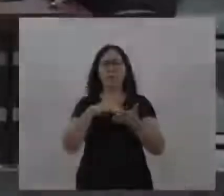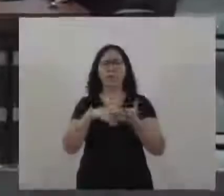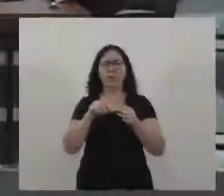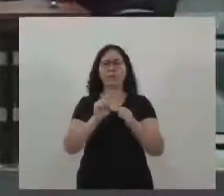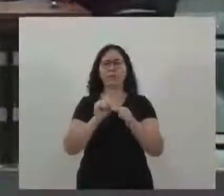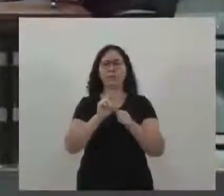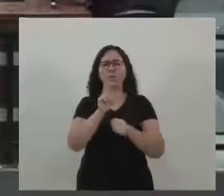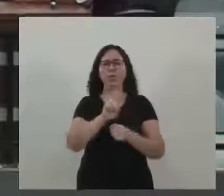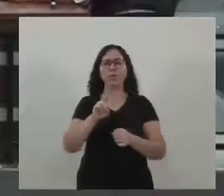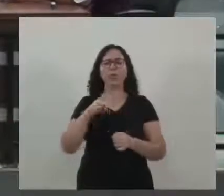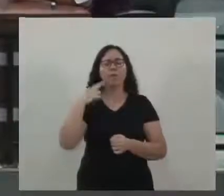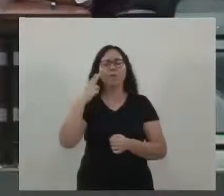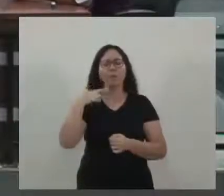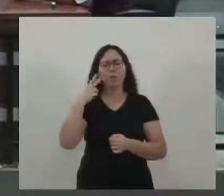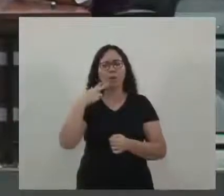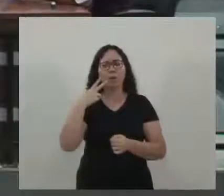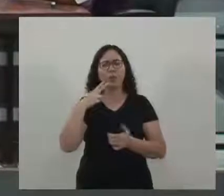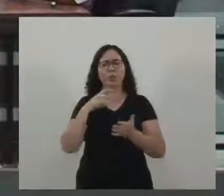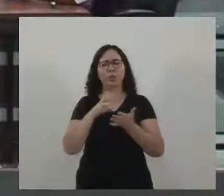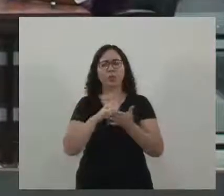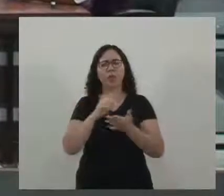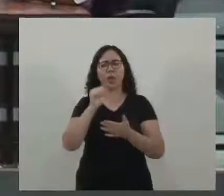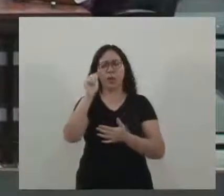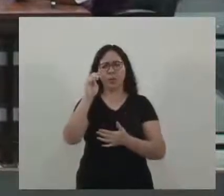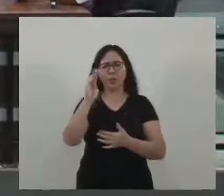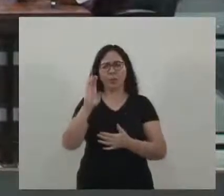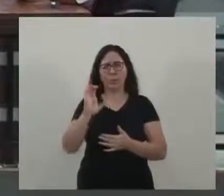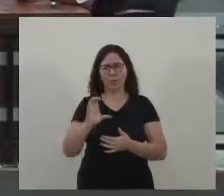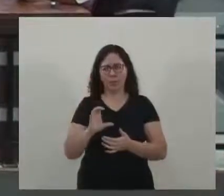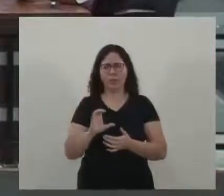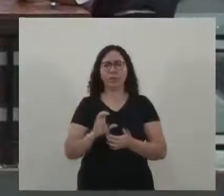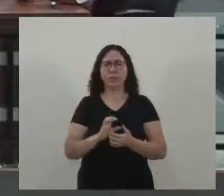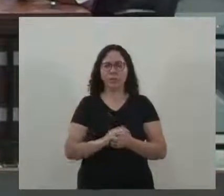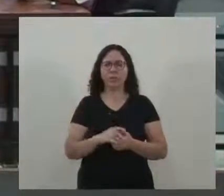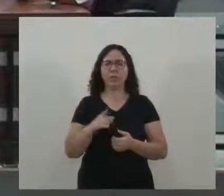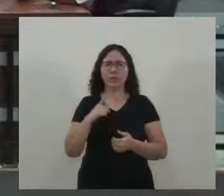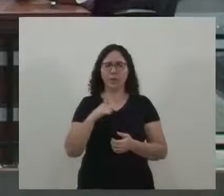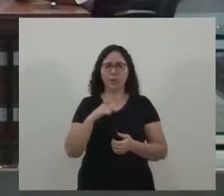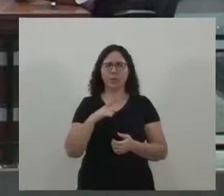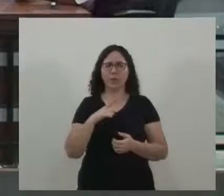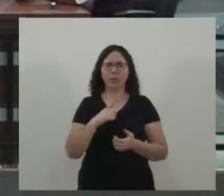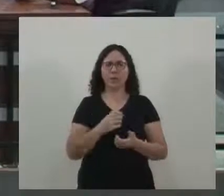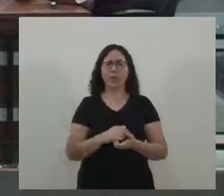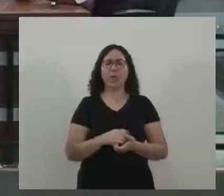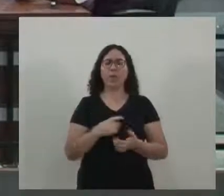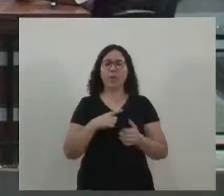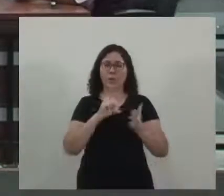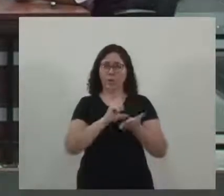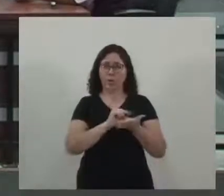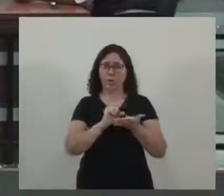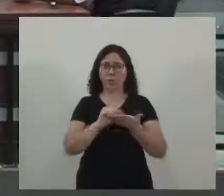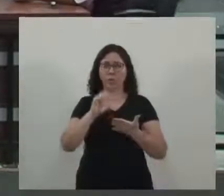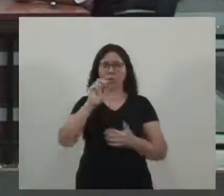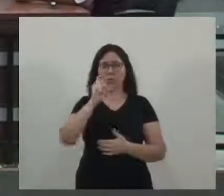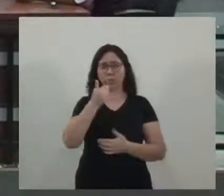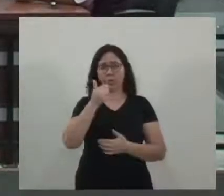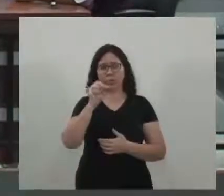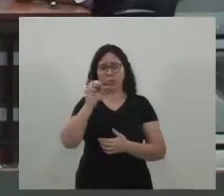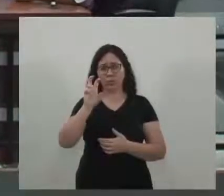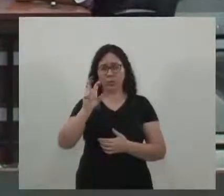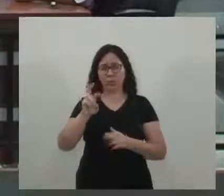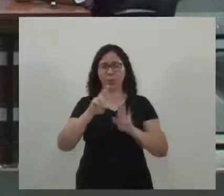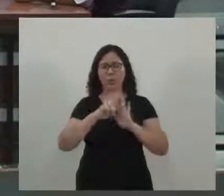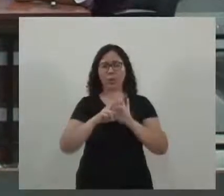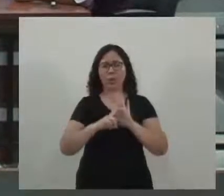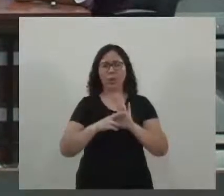Que proceda a chamada dos vereadores e vereadoras inscritos pela ordem alfabética, decrescente na fase de explicação pessoal, de acordo com o artigo 105, parágrafo 2º do Regimento